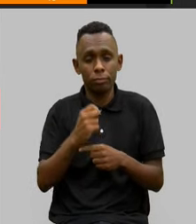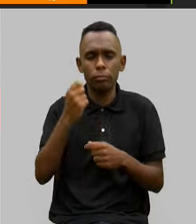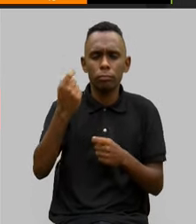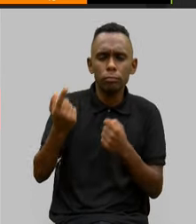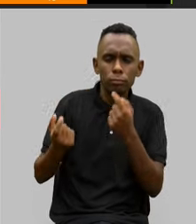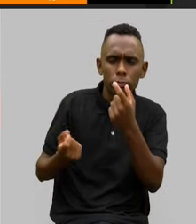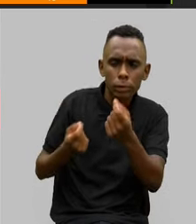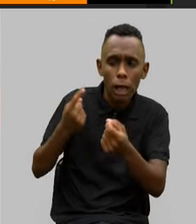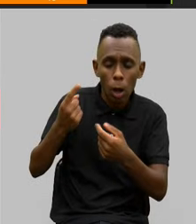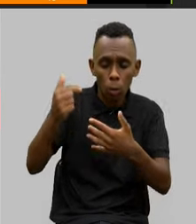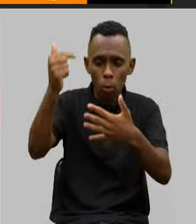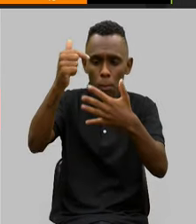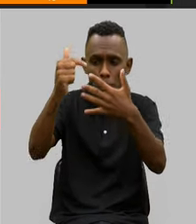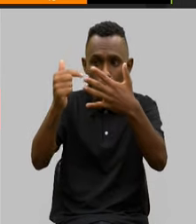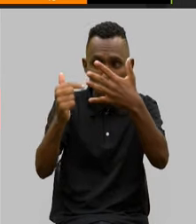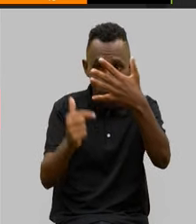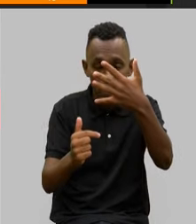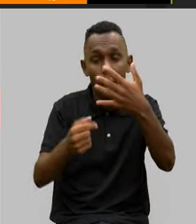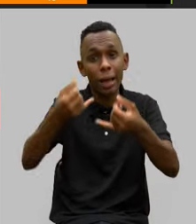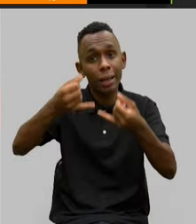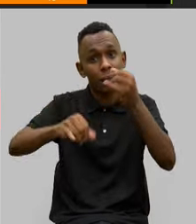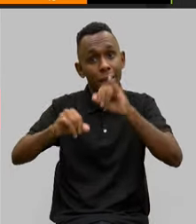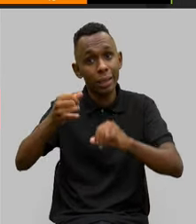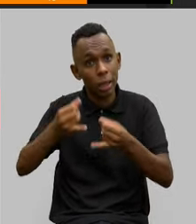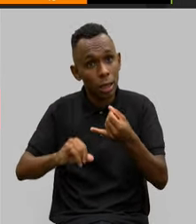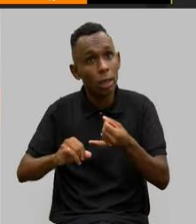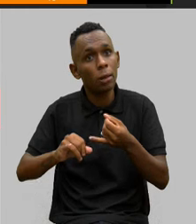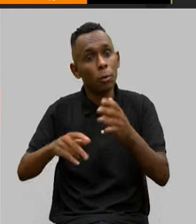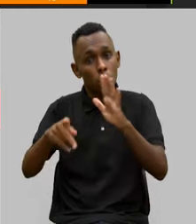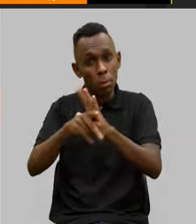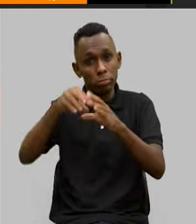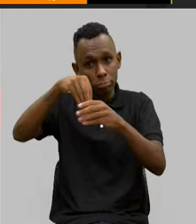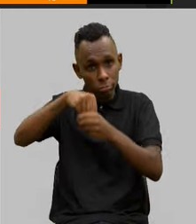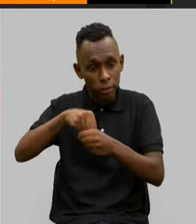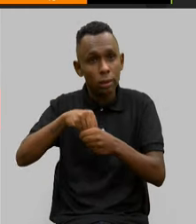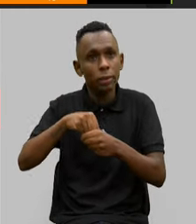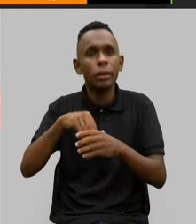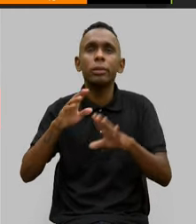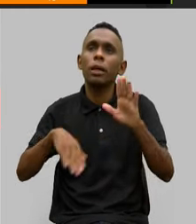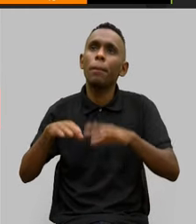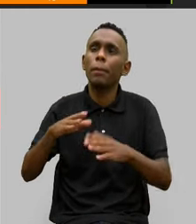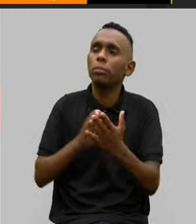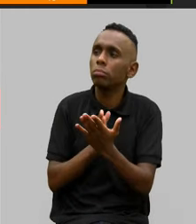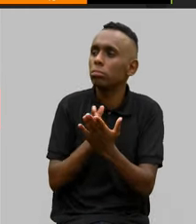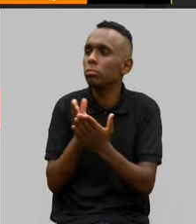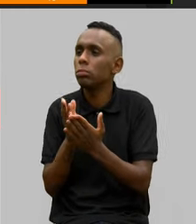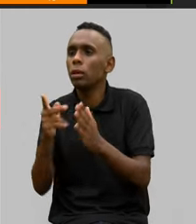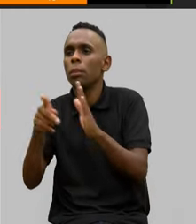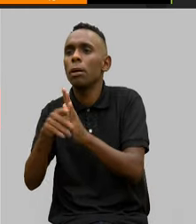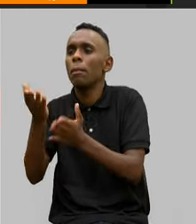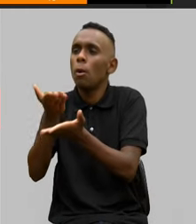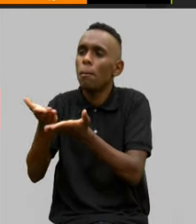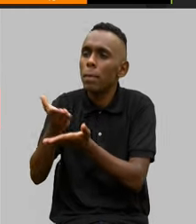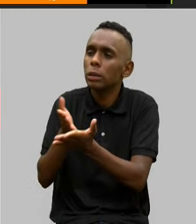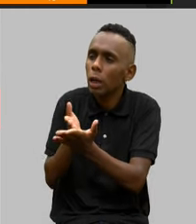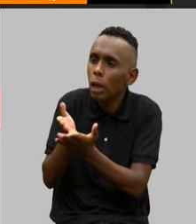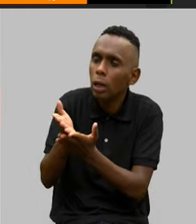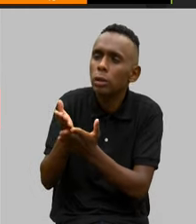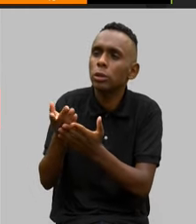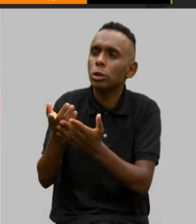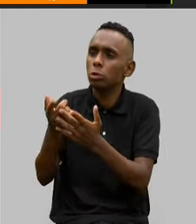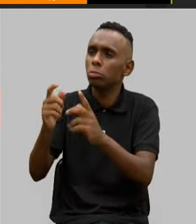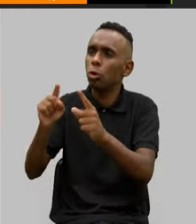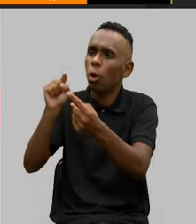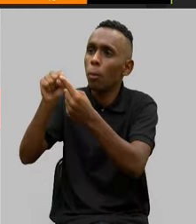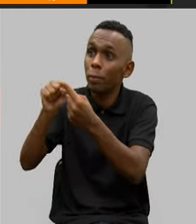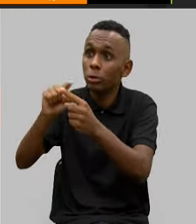outros elementos químicos e microbiológicos às vezes você tá tratando uma um paciente Para uma determinada ação e você